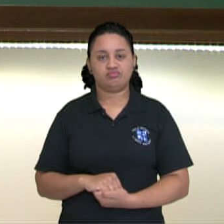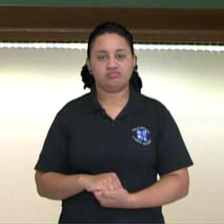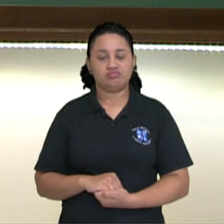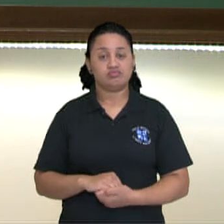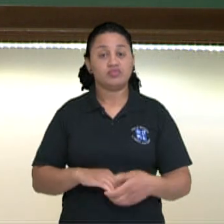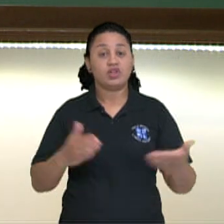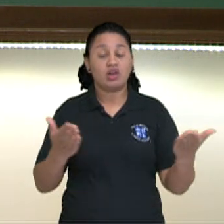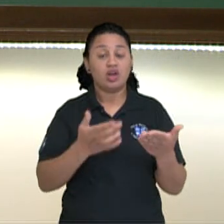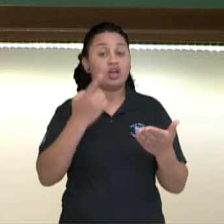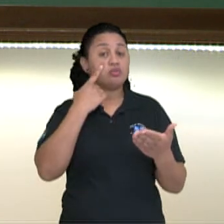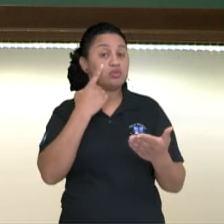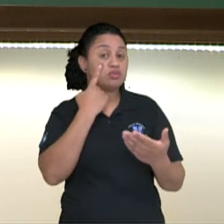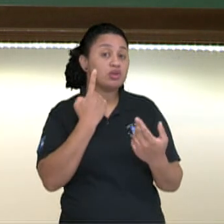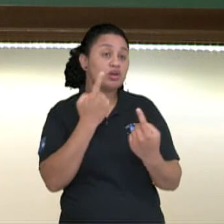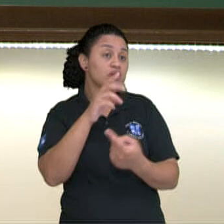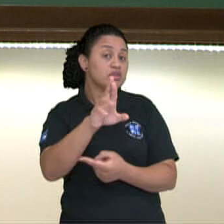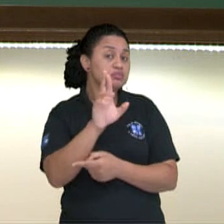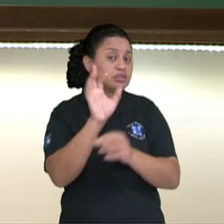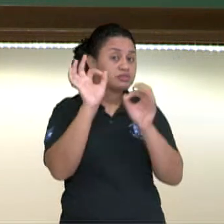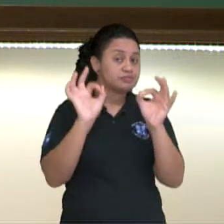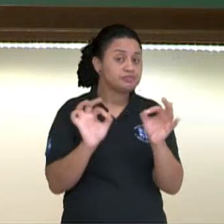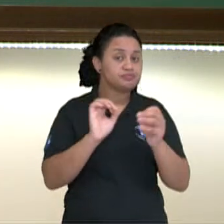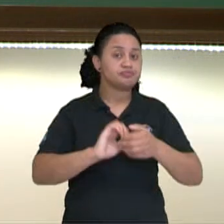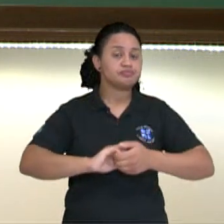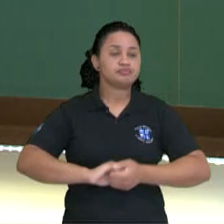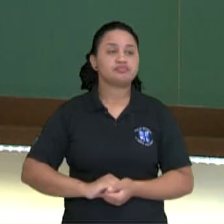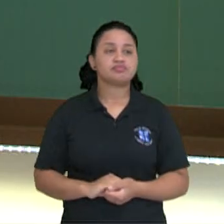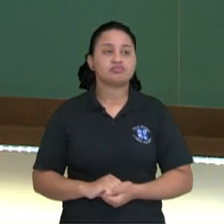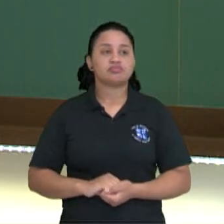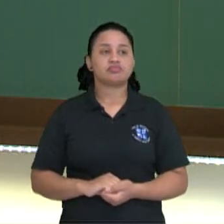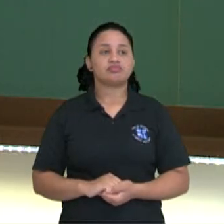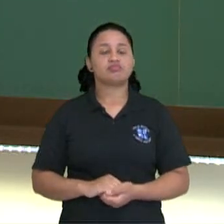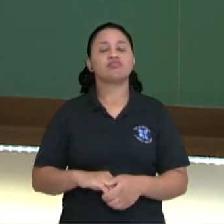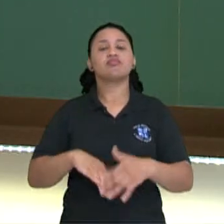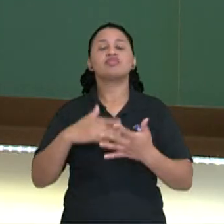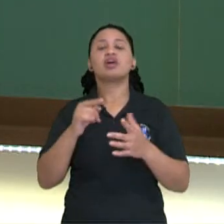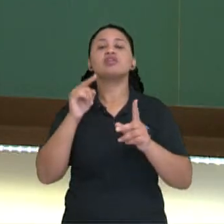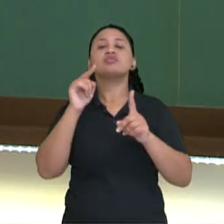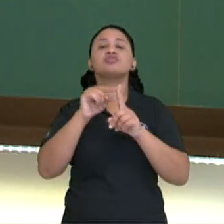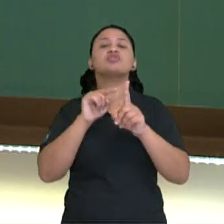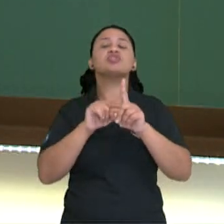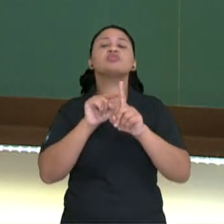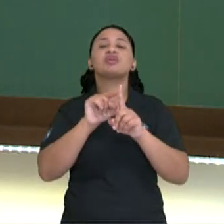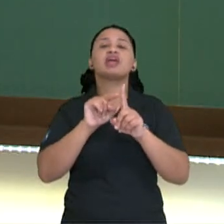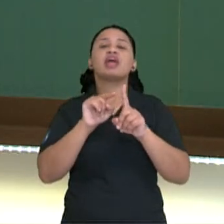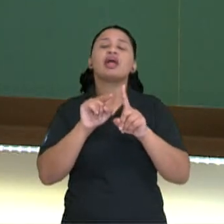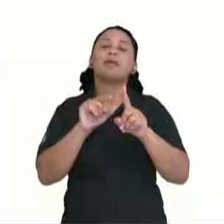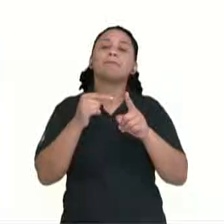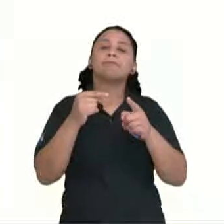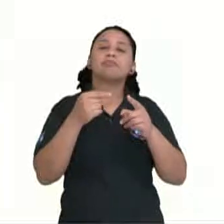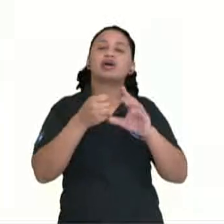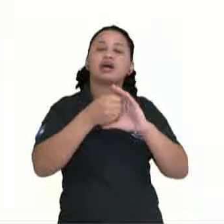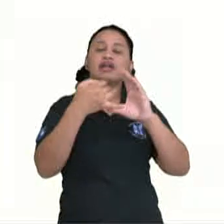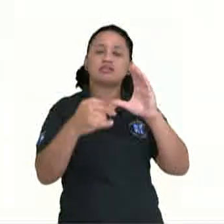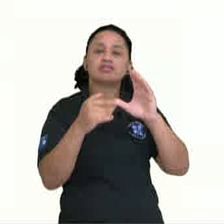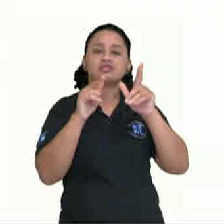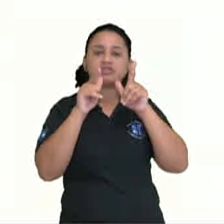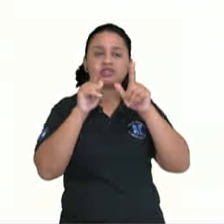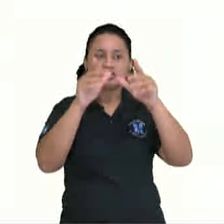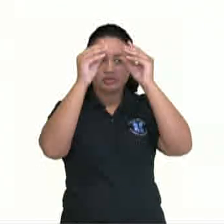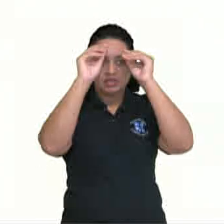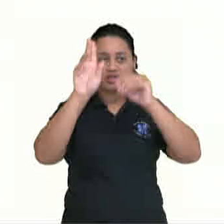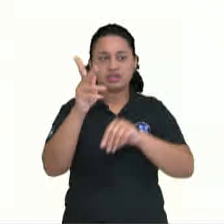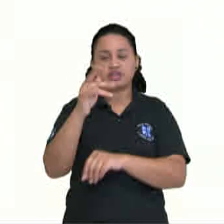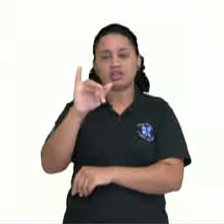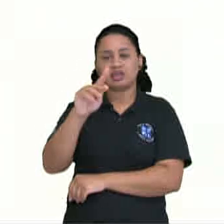Vamos ver qual é a resposta correta, então? A hipérbole, que se realiza na ênfase expressiva, resulta